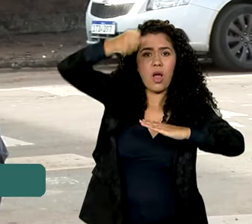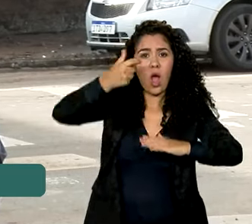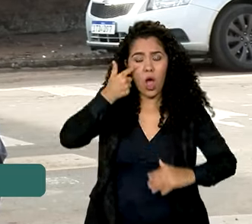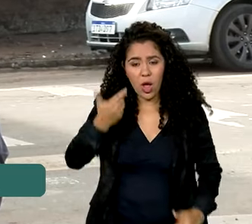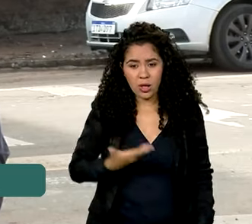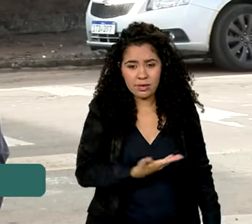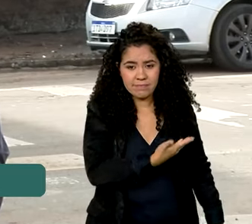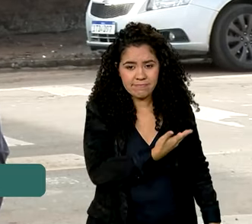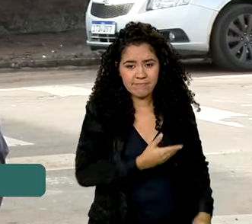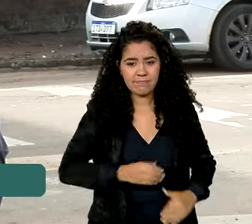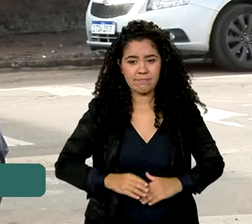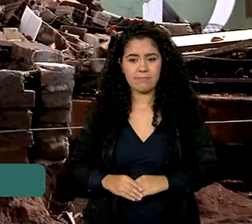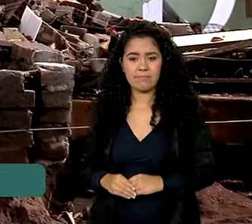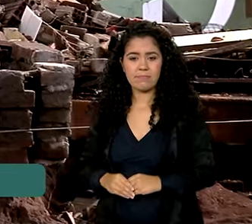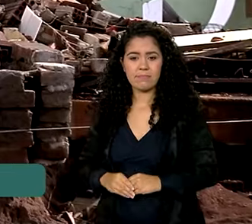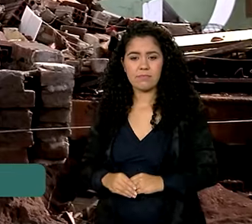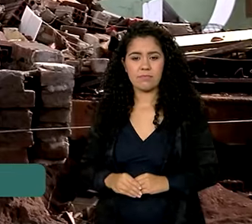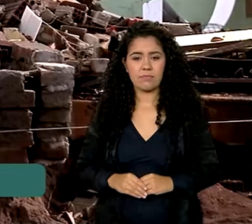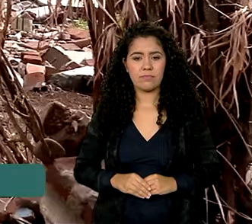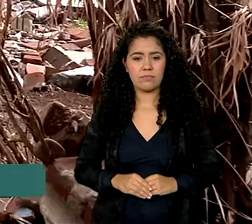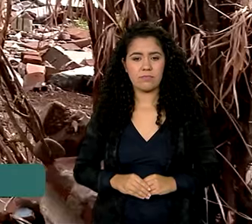ver.